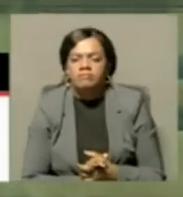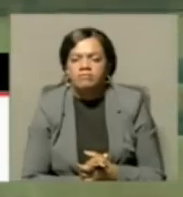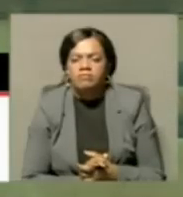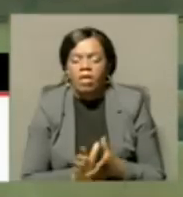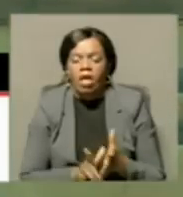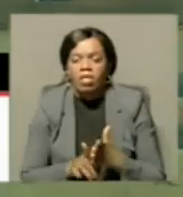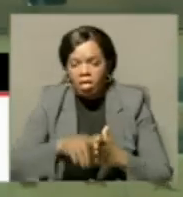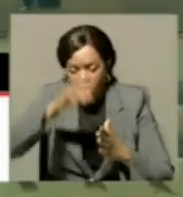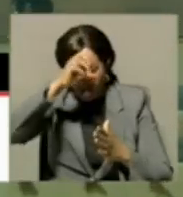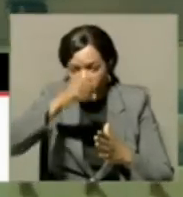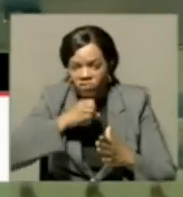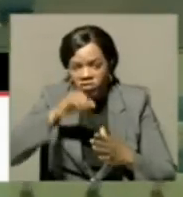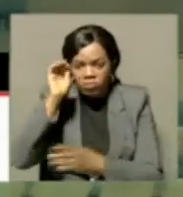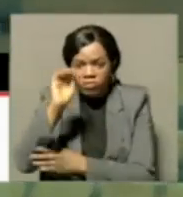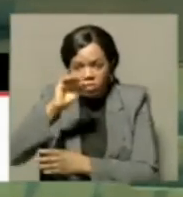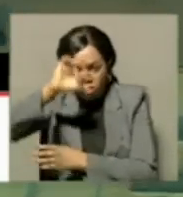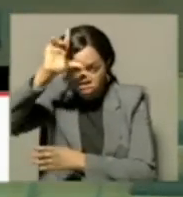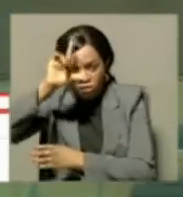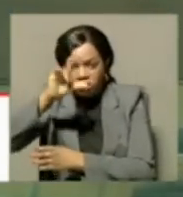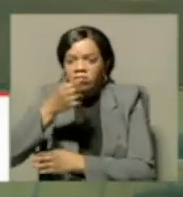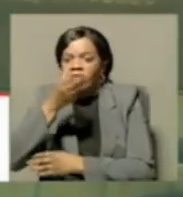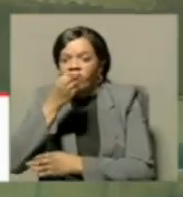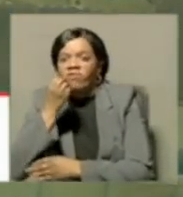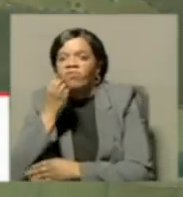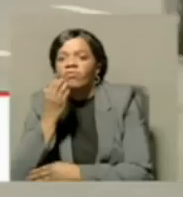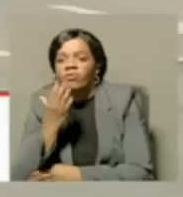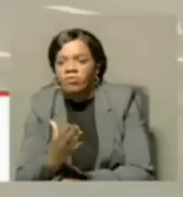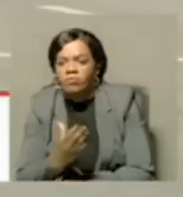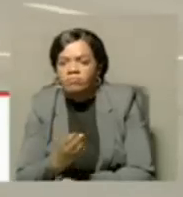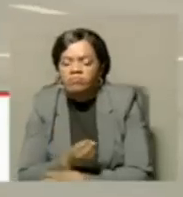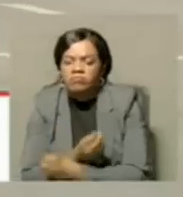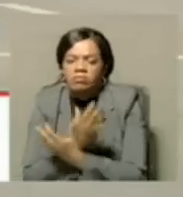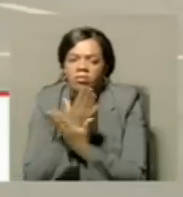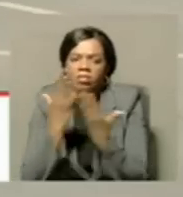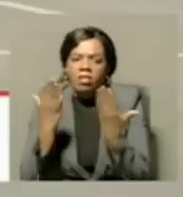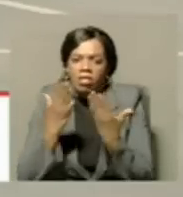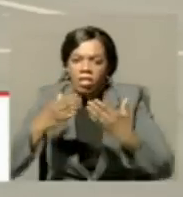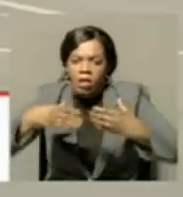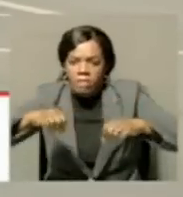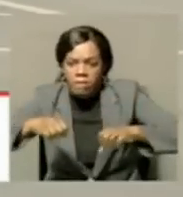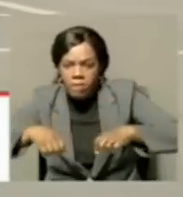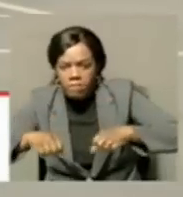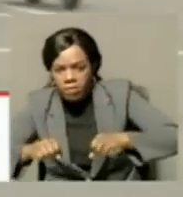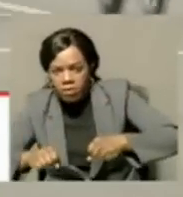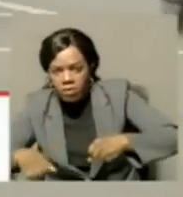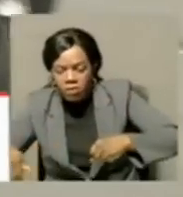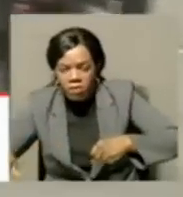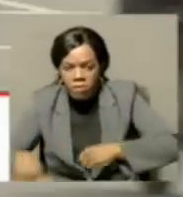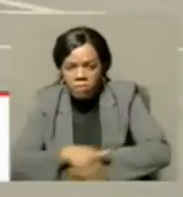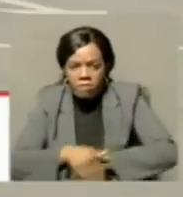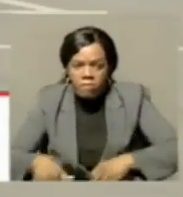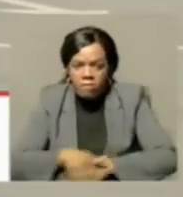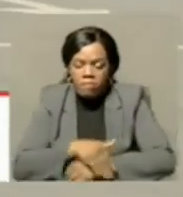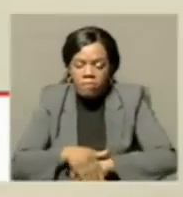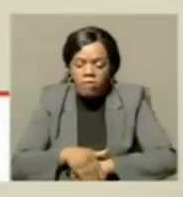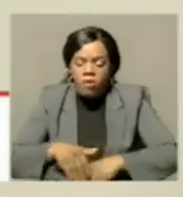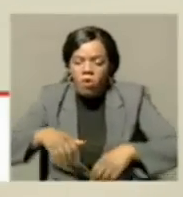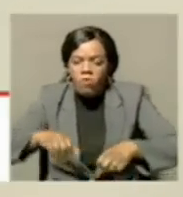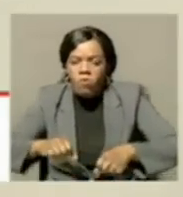A medida do governo provincial de Luanda é clara. Os mototaxistas, conhecidos como